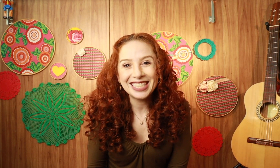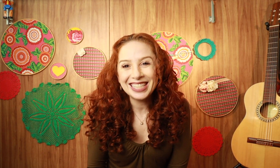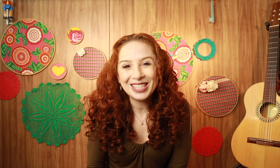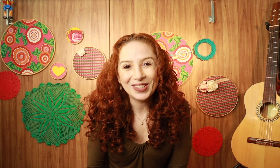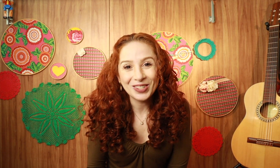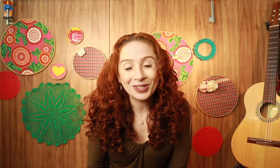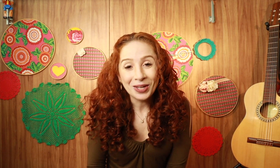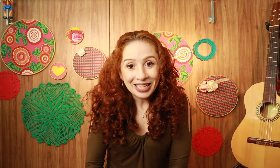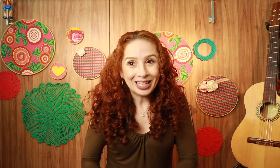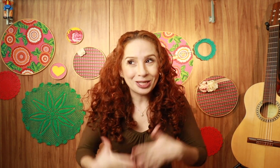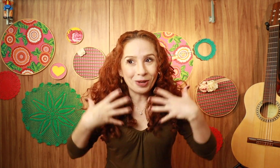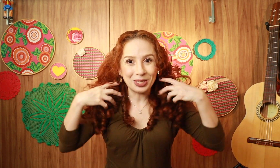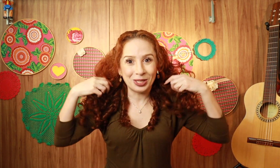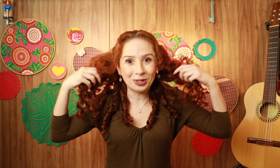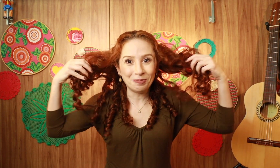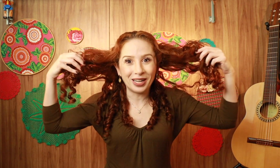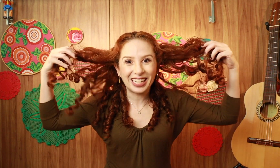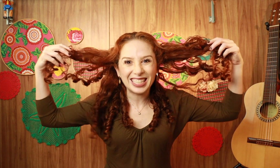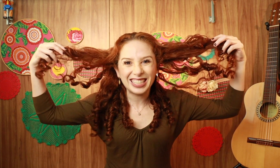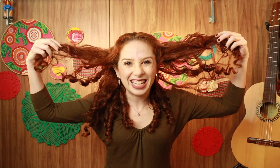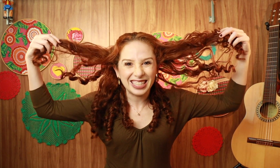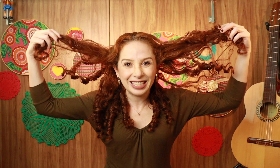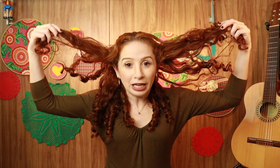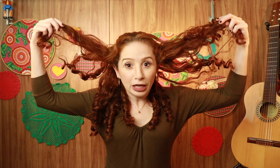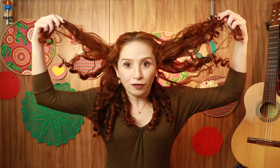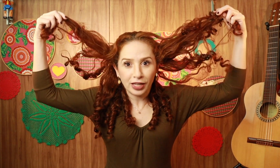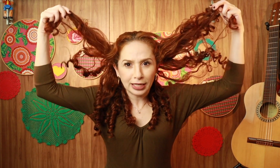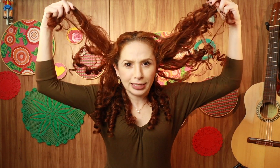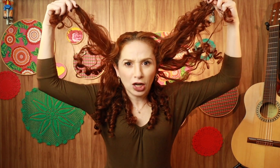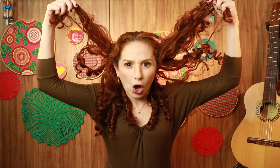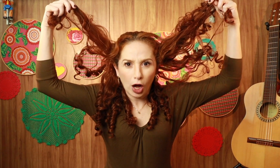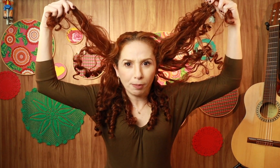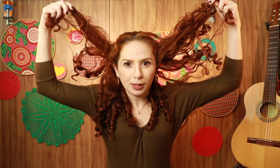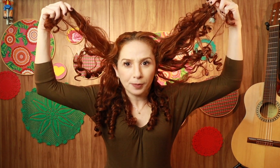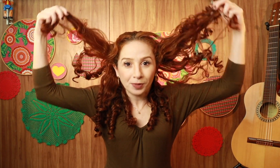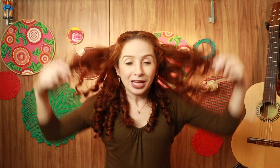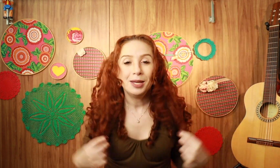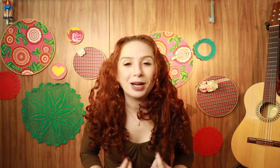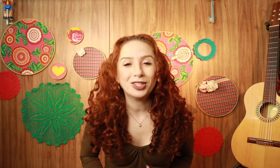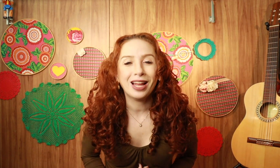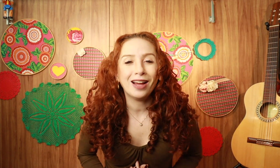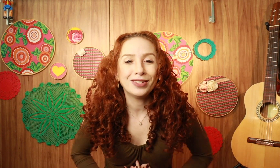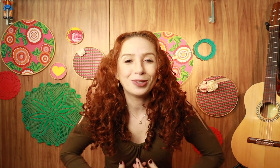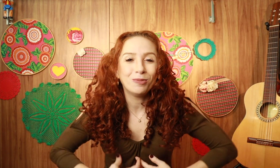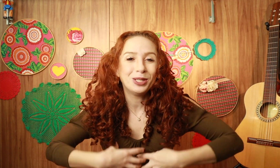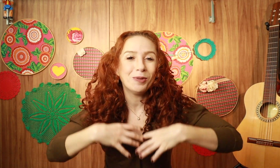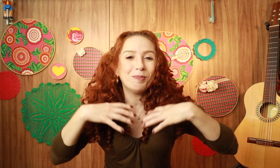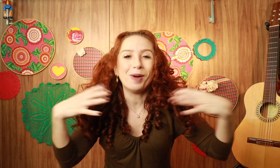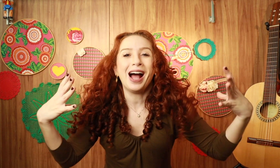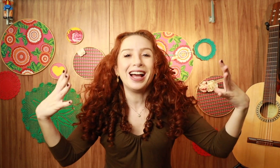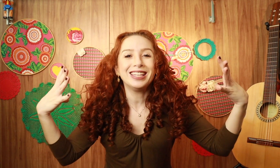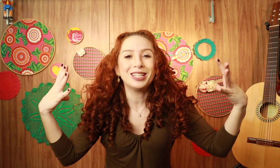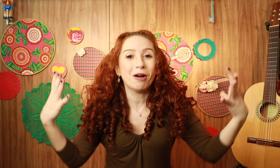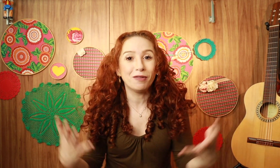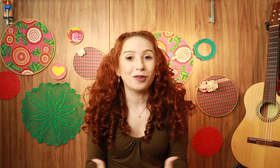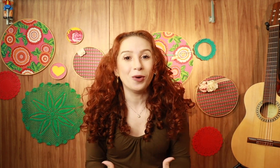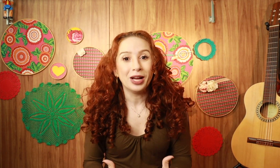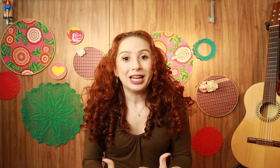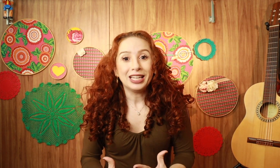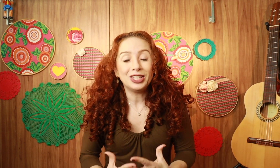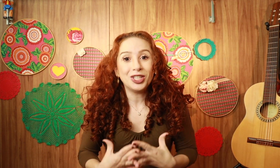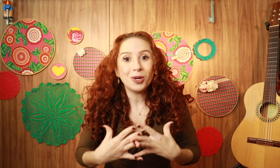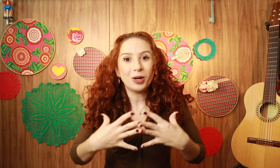Esperava ansioso que sua juba crescesse e ficasse enorme. Imaginava-se como seu pai e seu